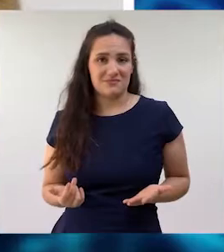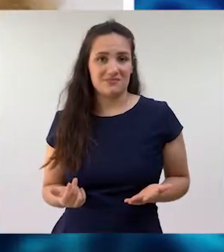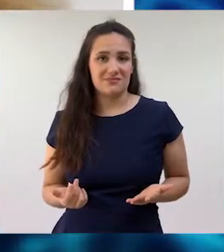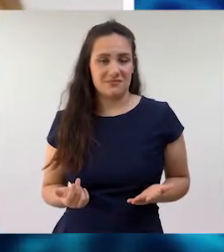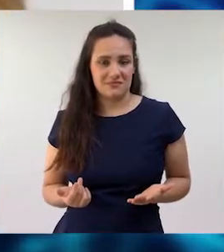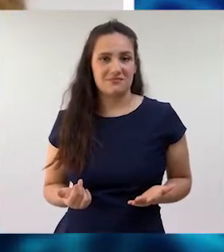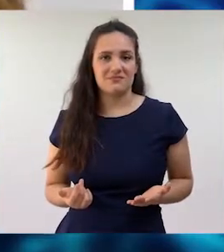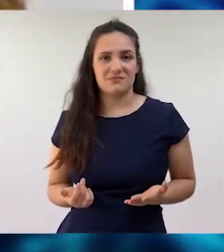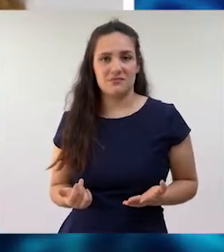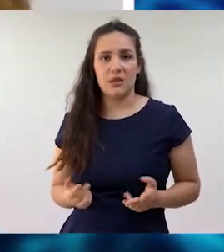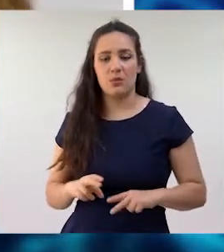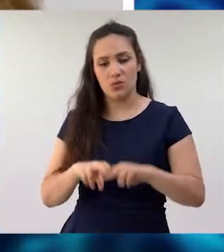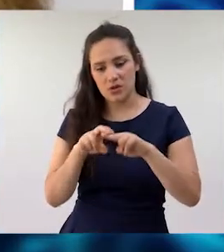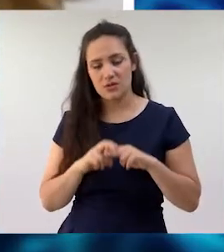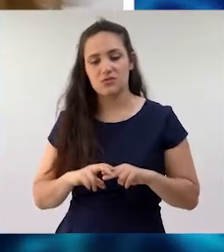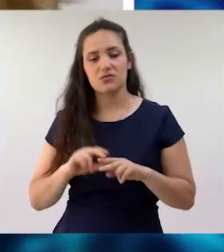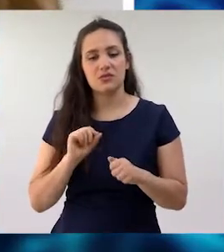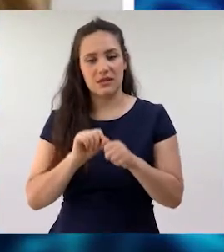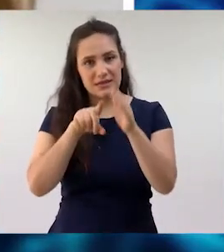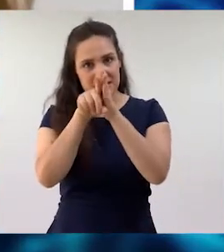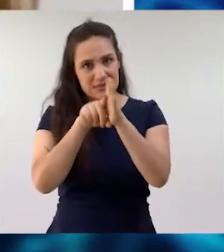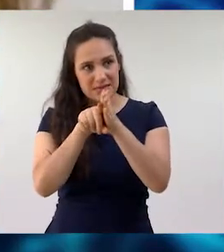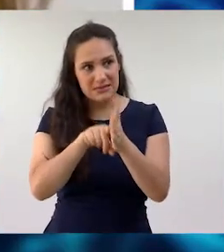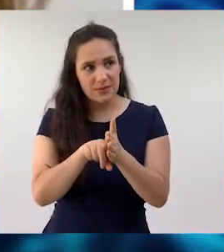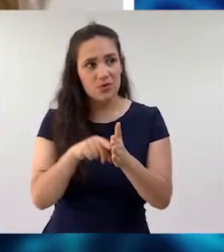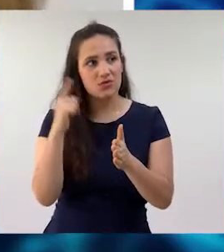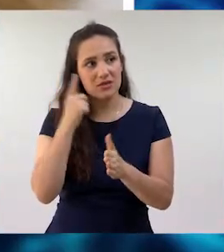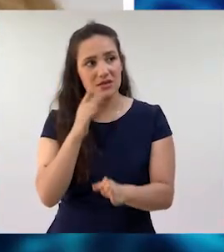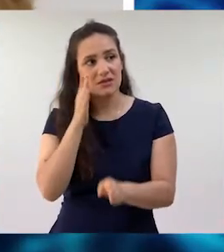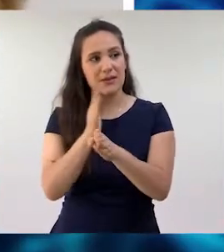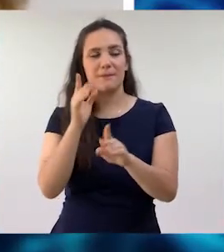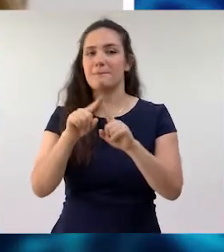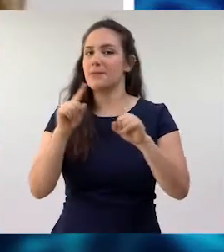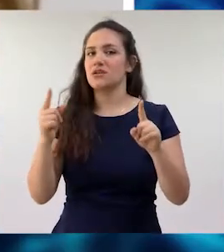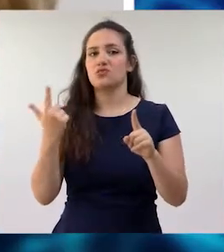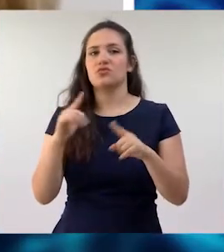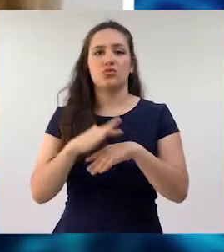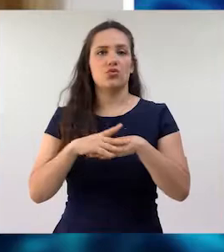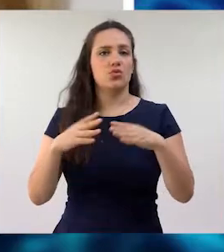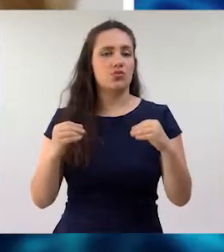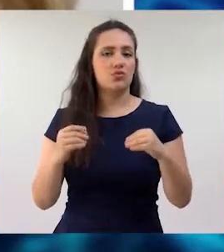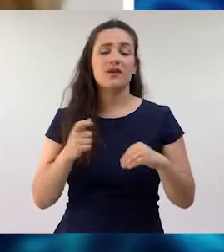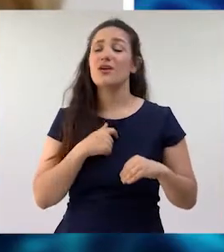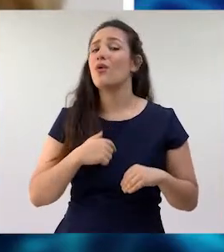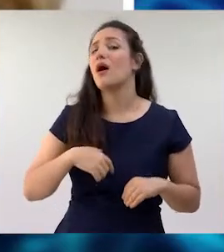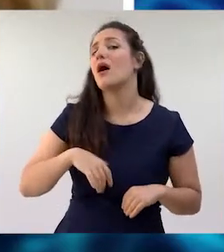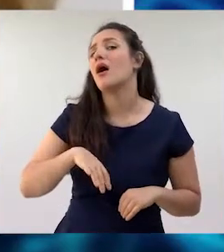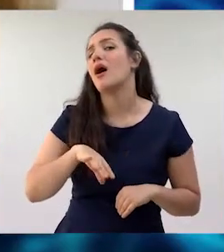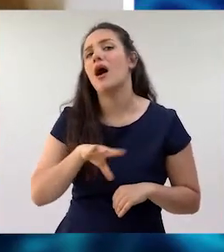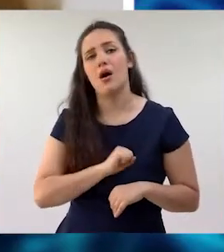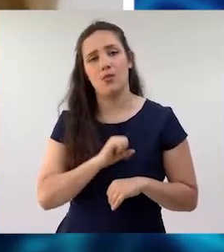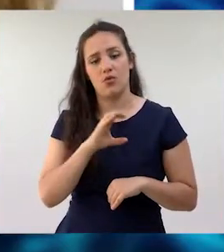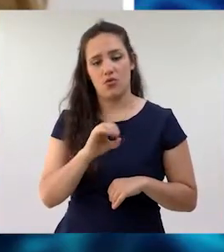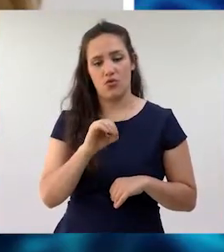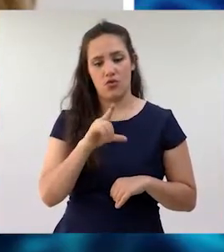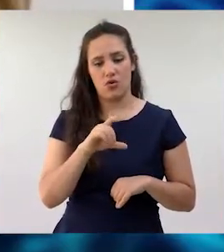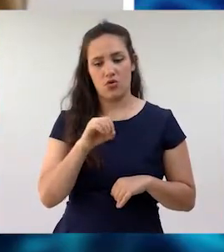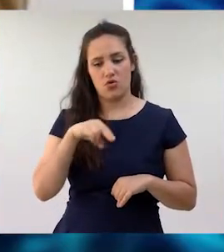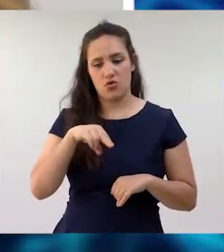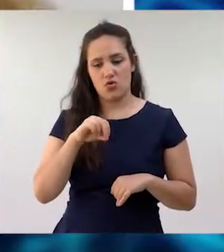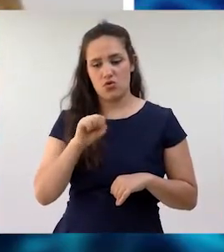intestino limpo. Esses exames diagnosticam, mas não tratam. Então, o que eu sou tão apaixonada pelo que eu faço, que